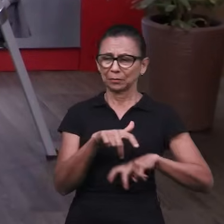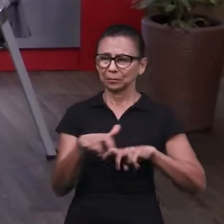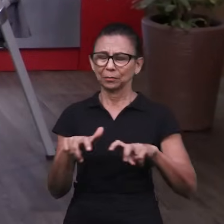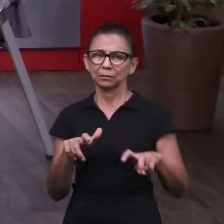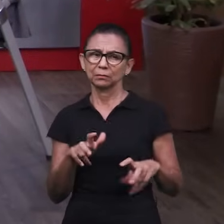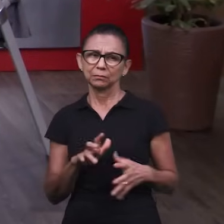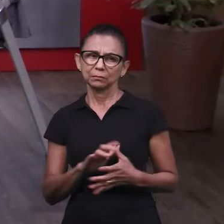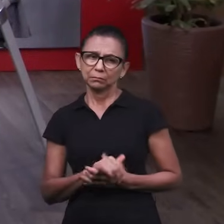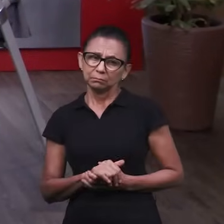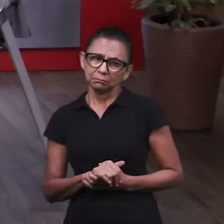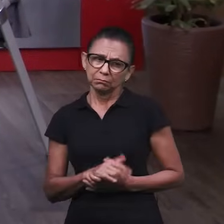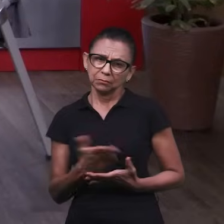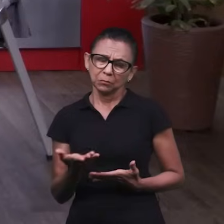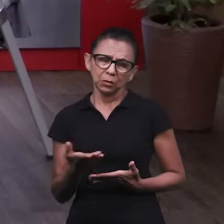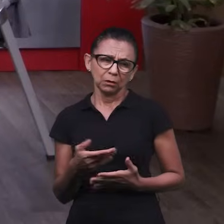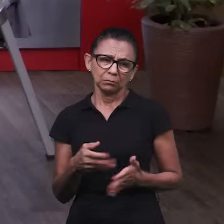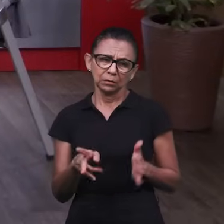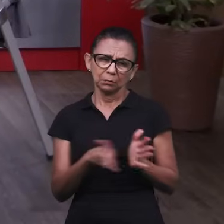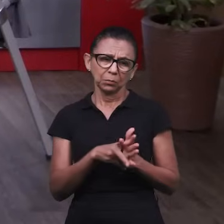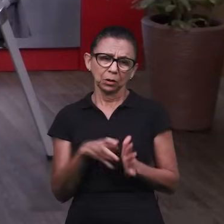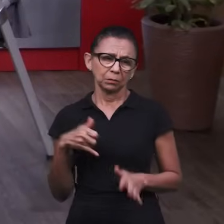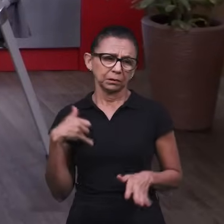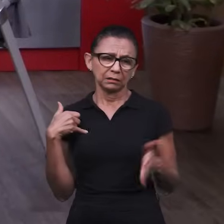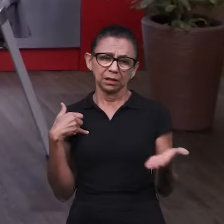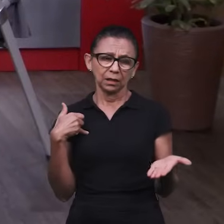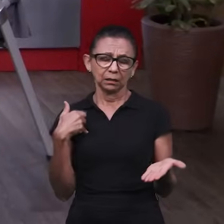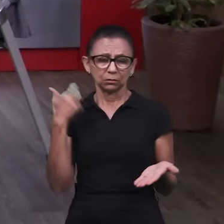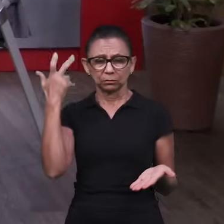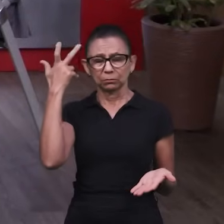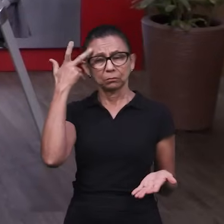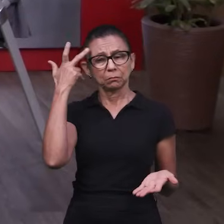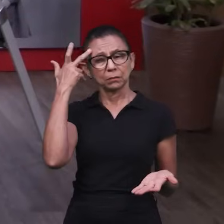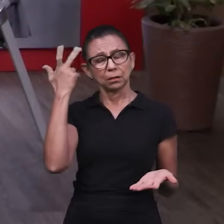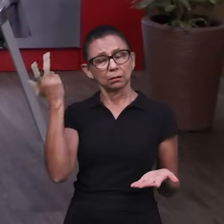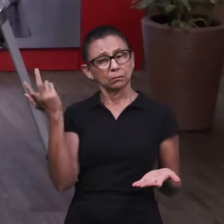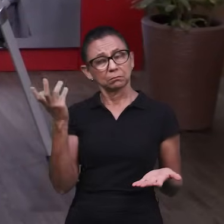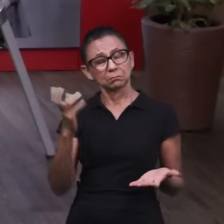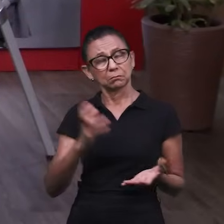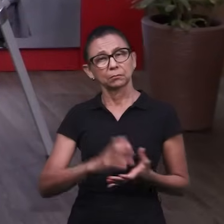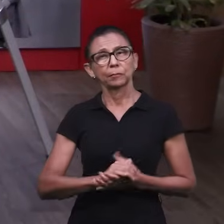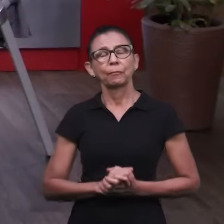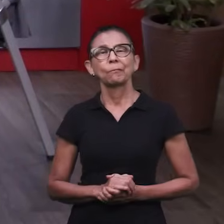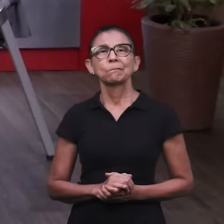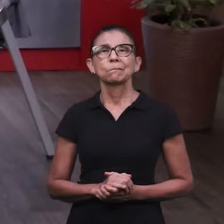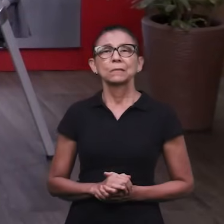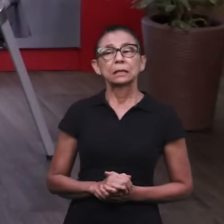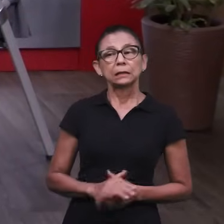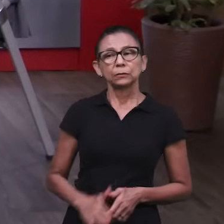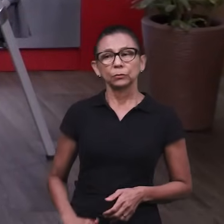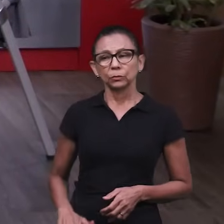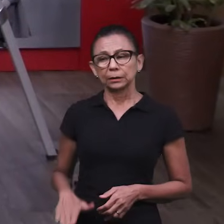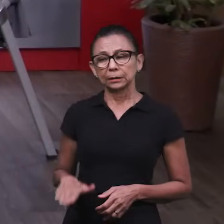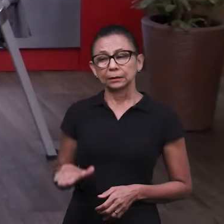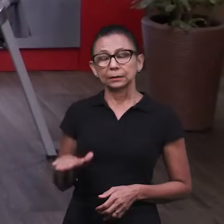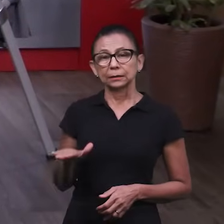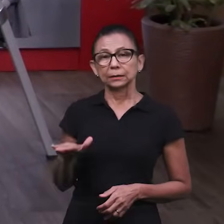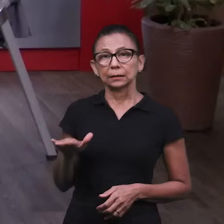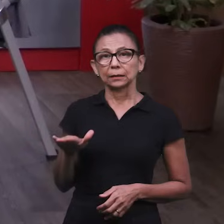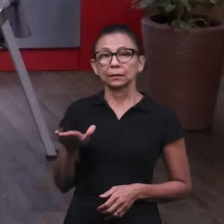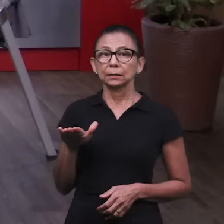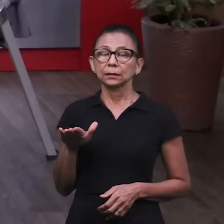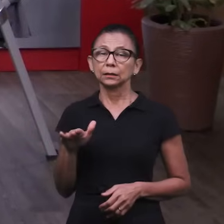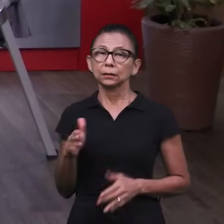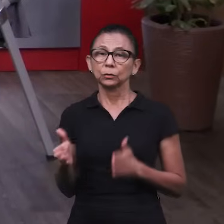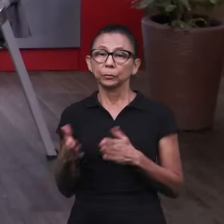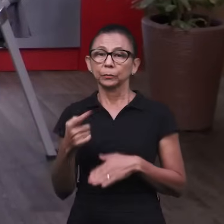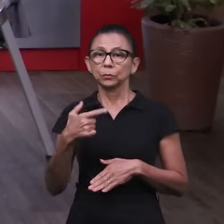a isso, a uma agitação da própria criança, da própria idade. quando foi chegando mais a idade escolar, quando ele foi